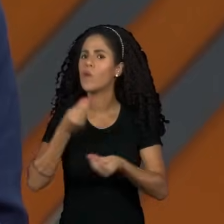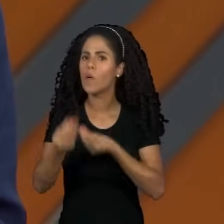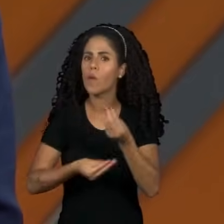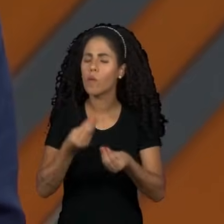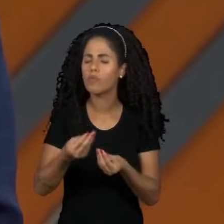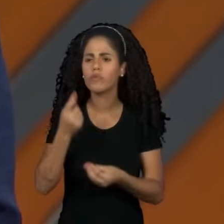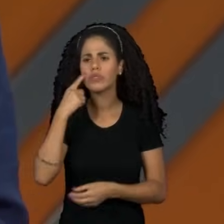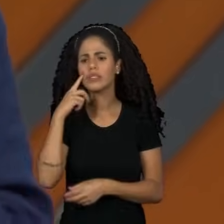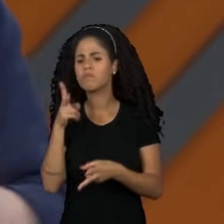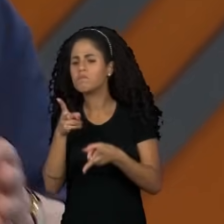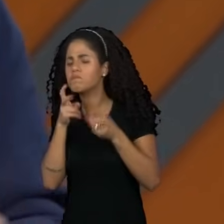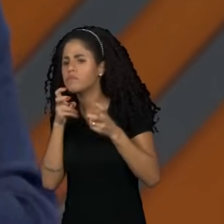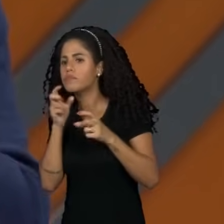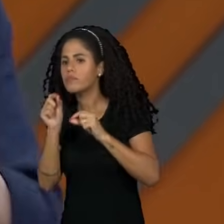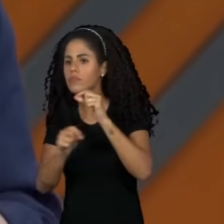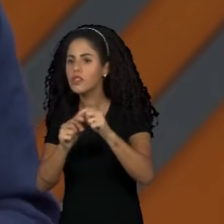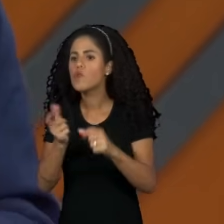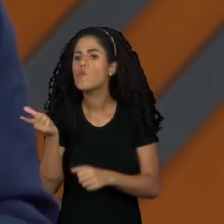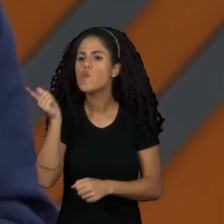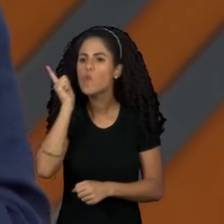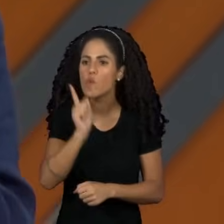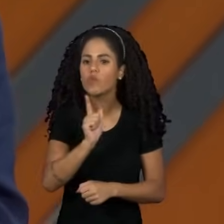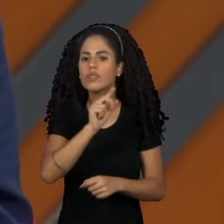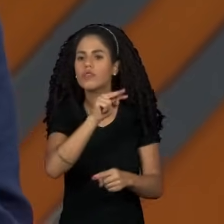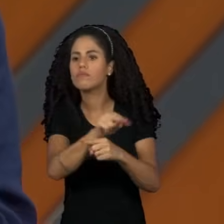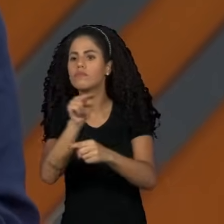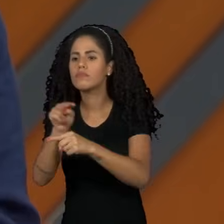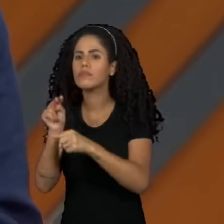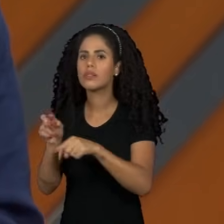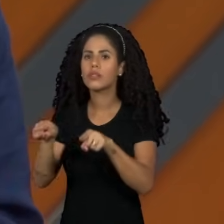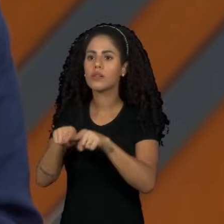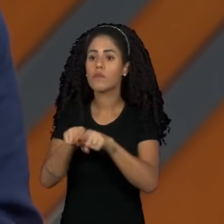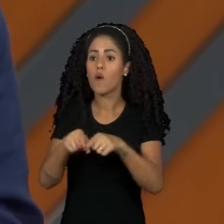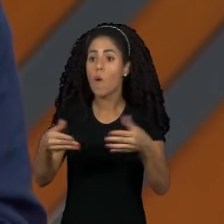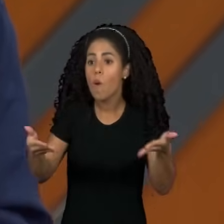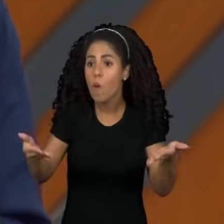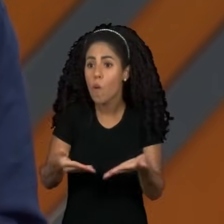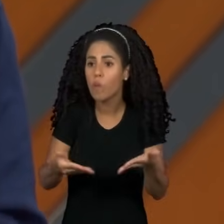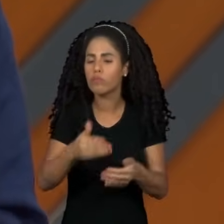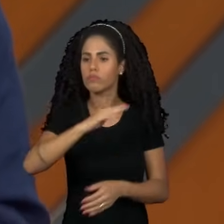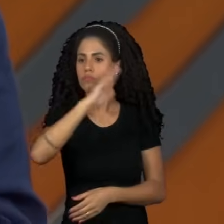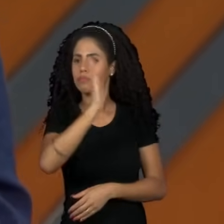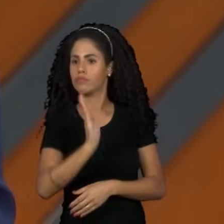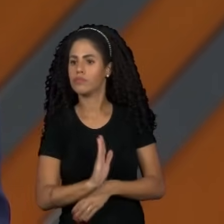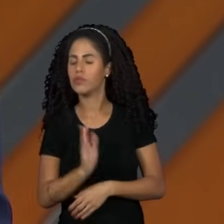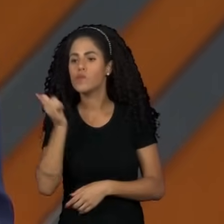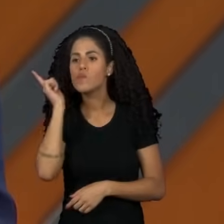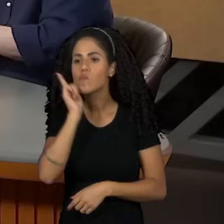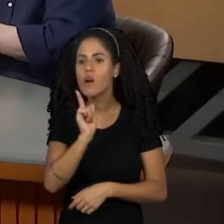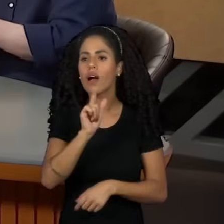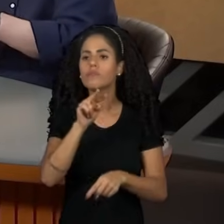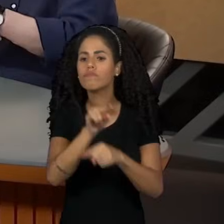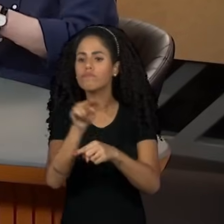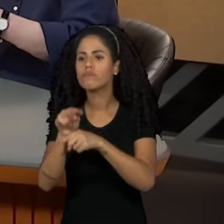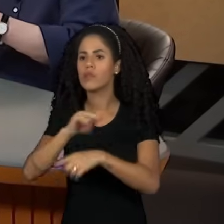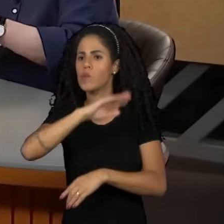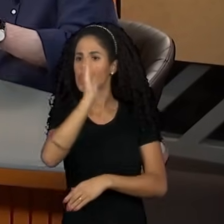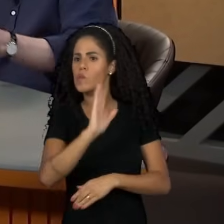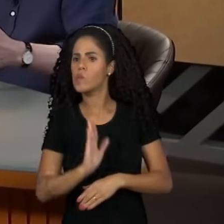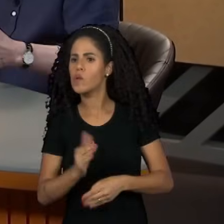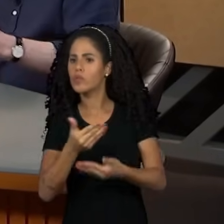como você recuperou e como você vê o Brasil tratando